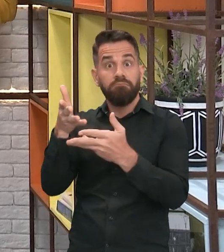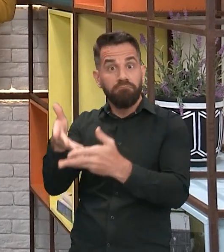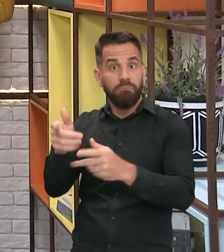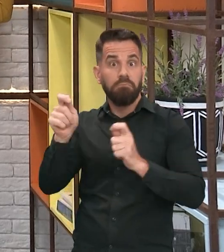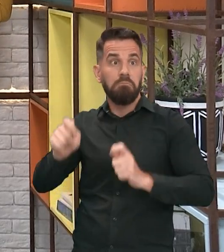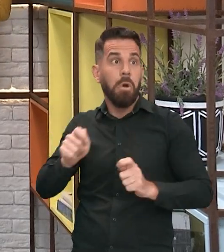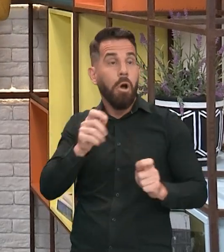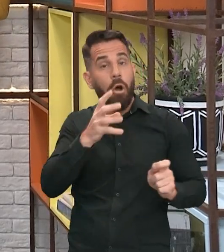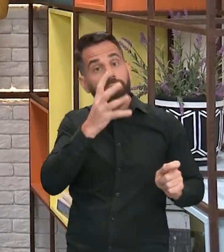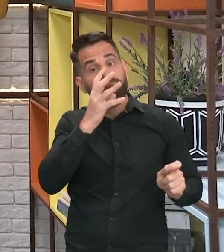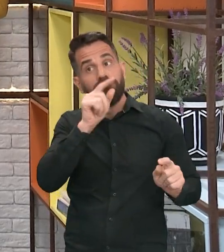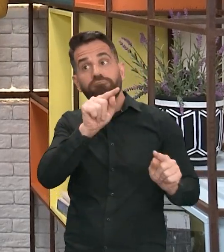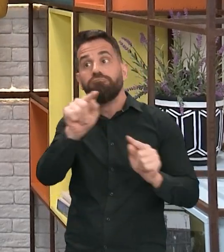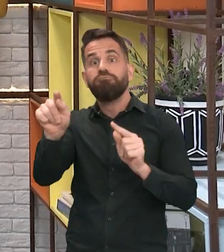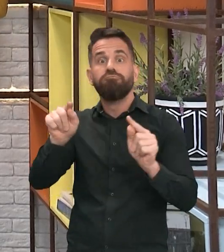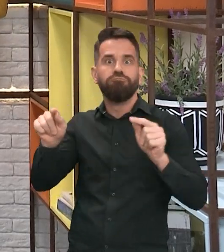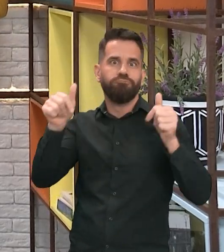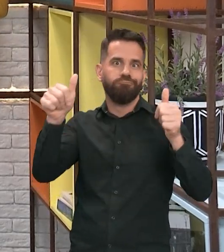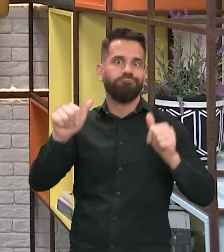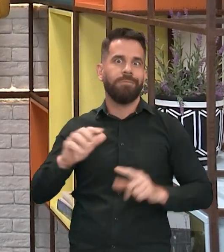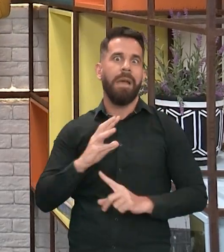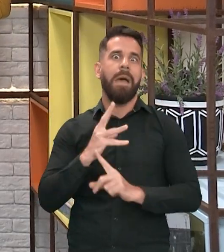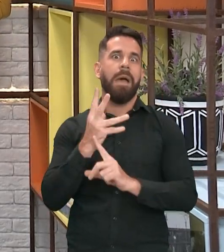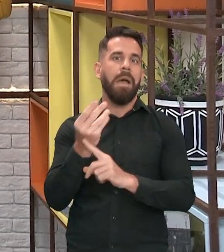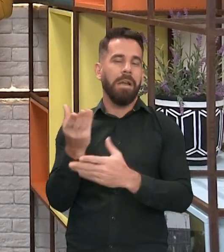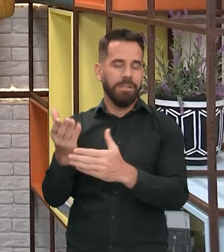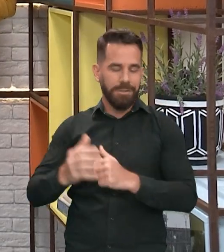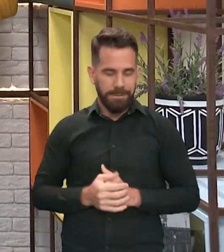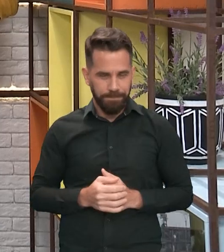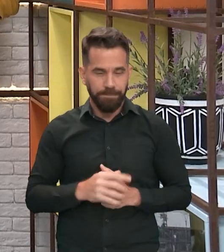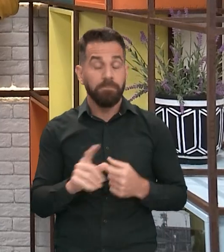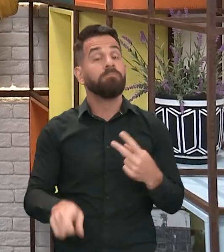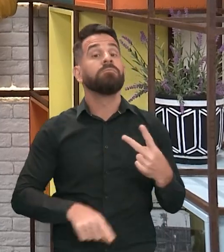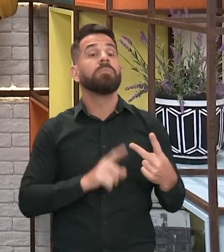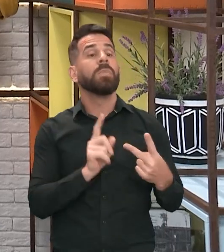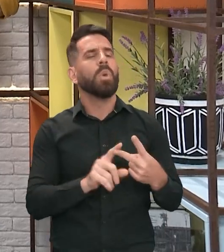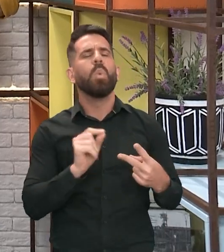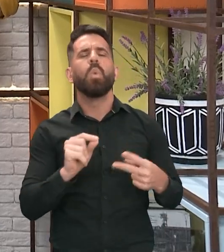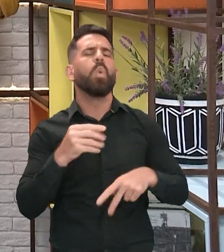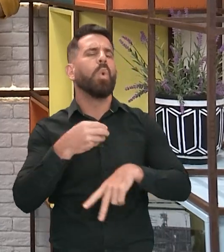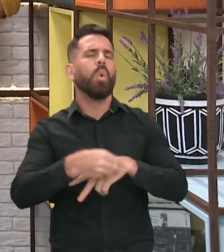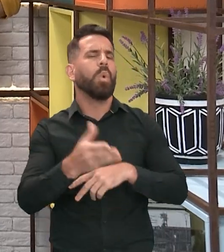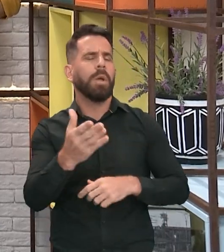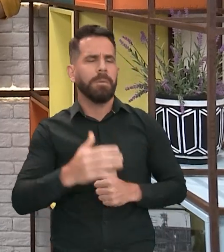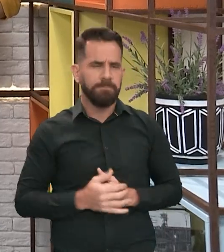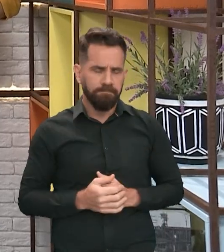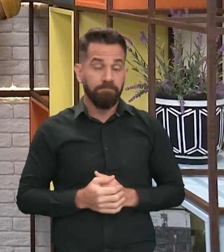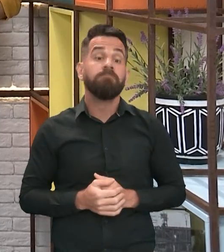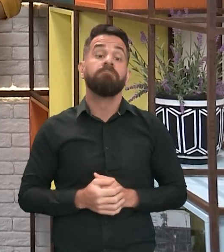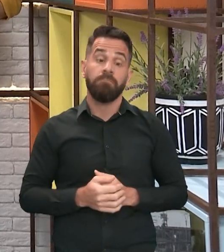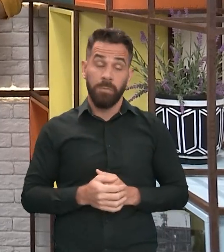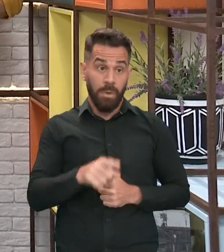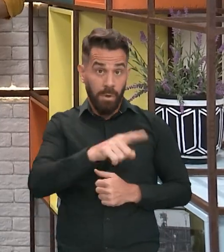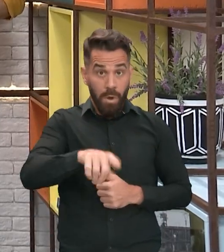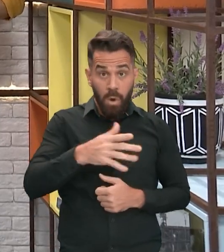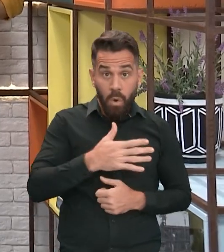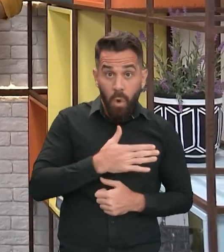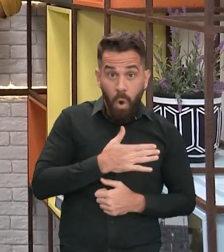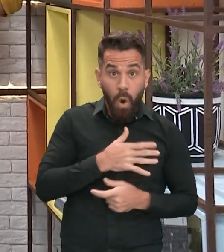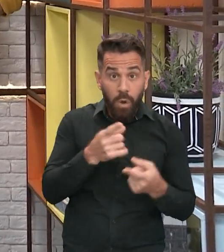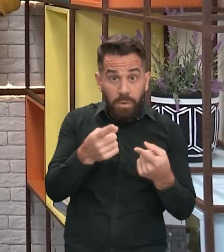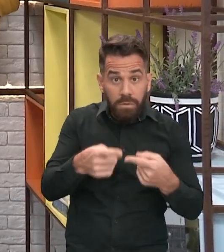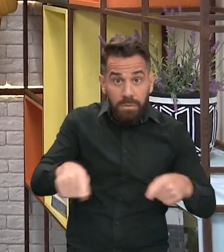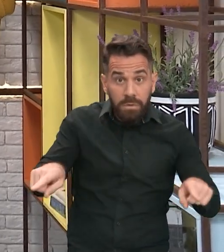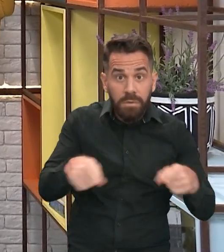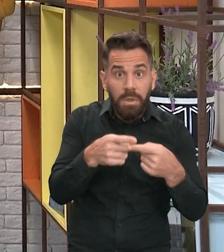então, essa mostra. O que mais que a gente tem para hoje? Então, a nossa segunda programação é para quem gosta de música ao vivo. Você gosta de concerto,